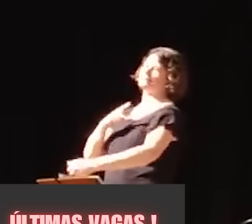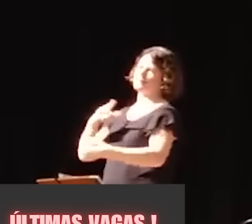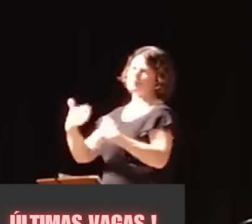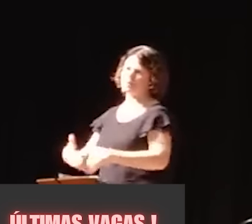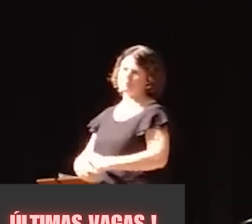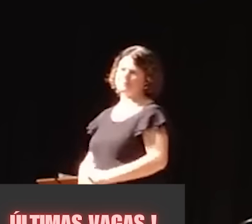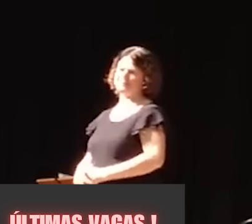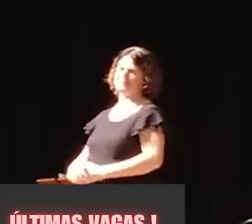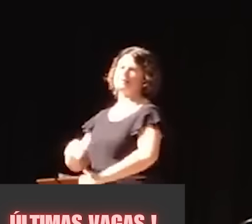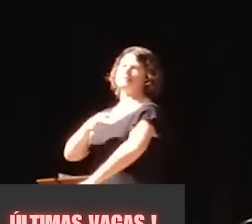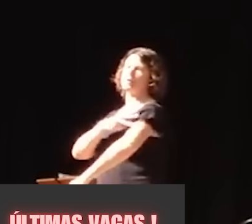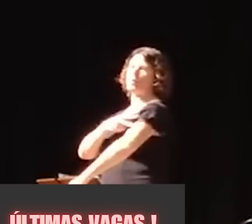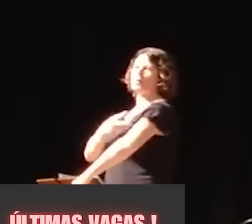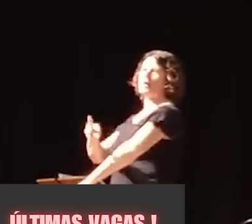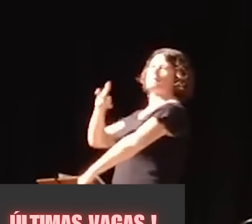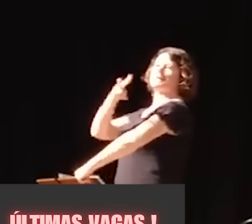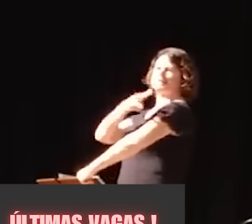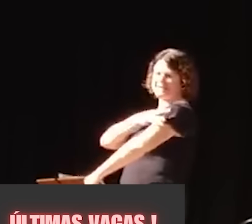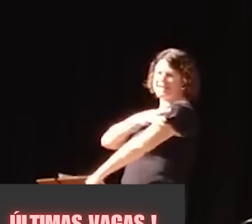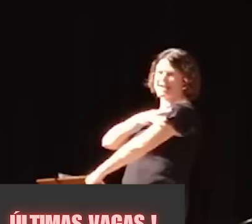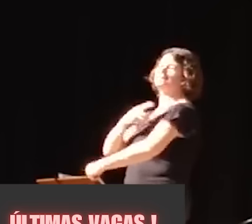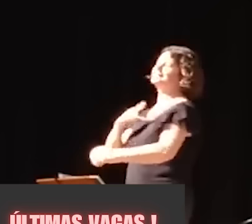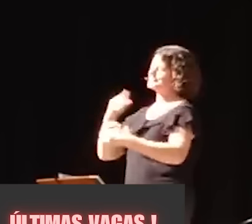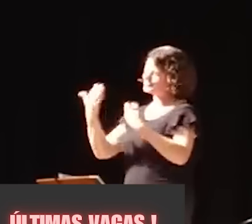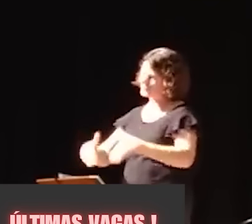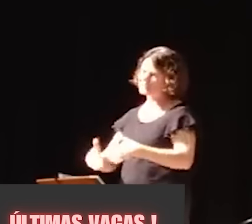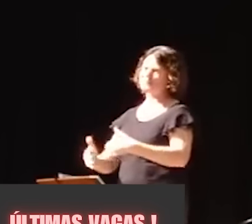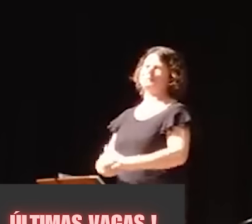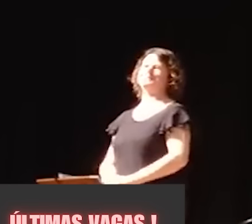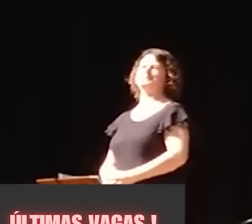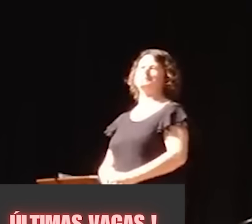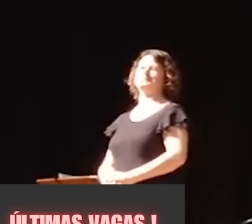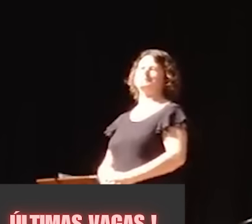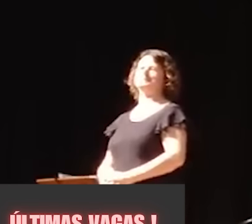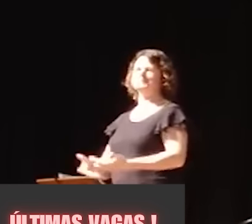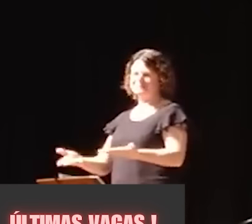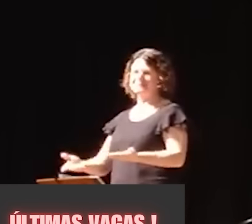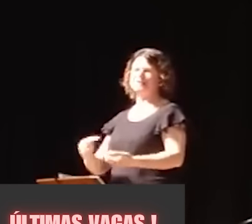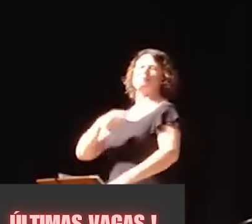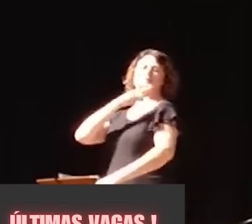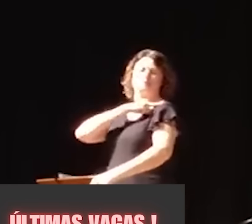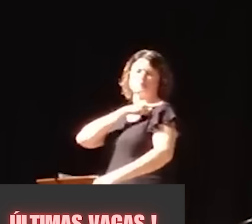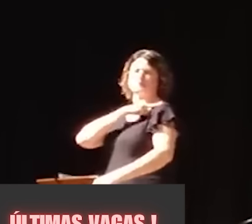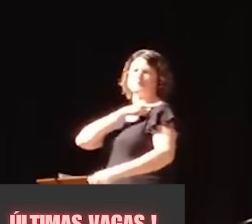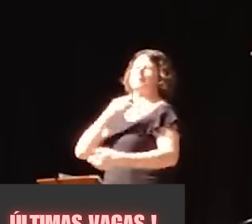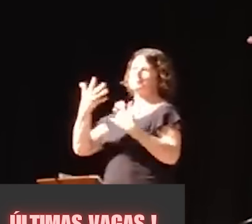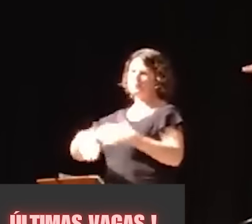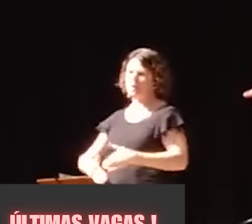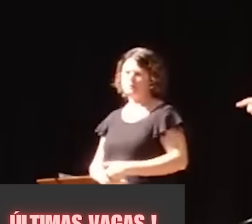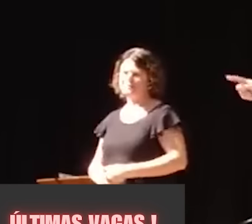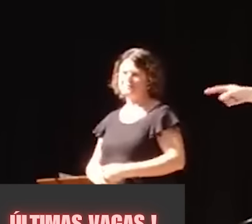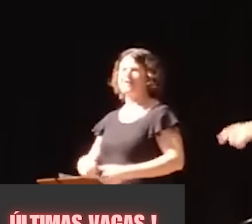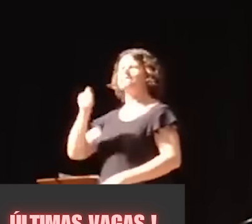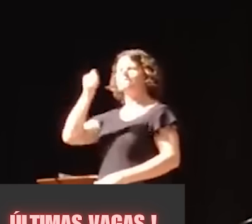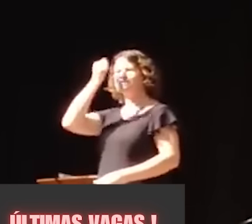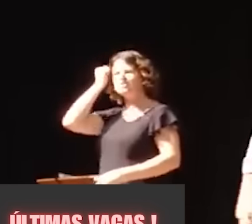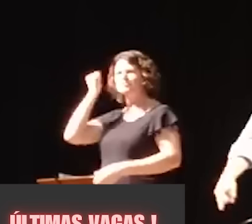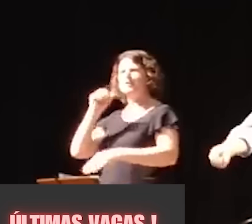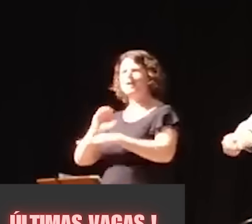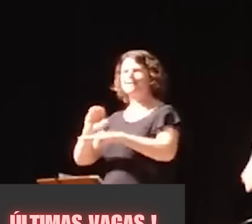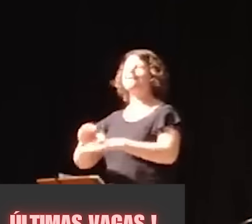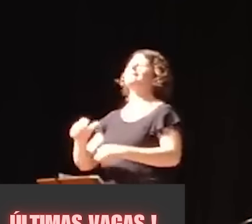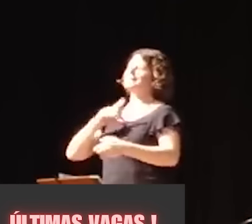série você não faz prova e para você passar pro Ensino Fundamental pro ensino médico você não faz uma prova Quando você vai passar no vestibular você não num cursinho